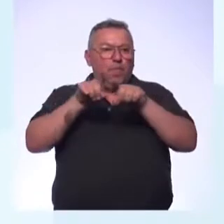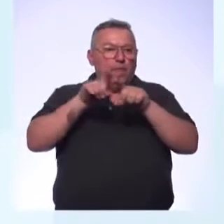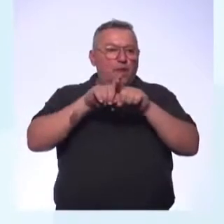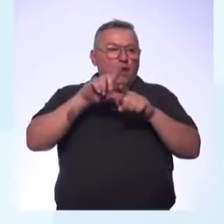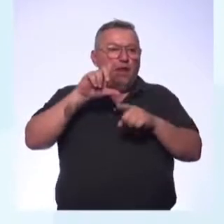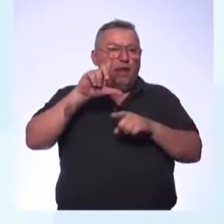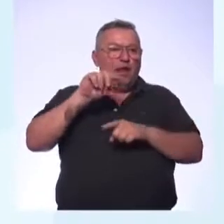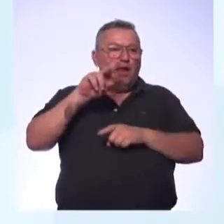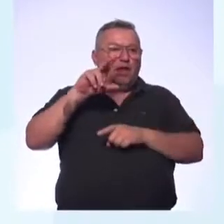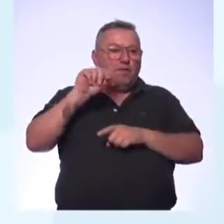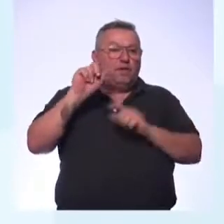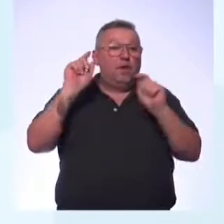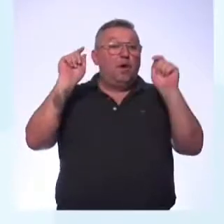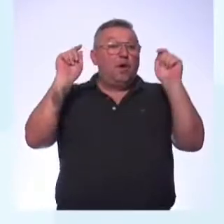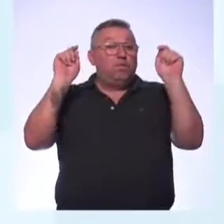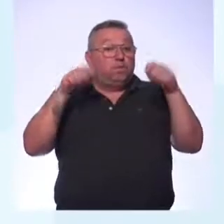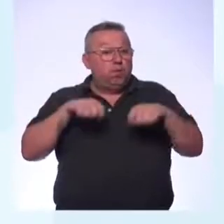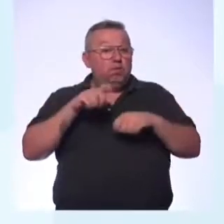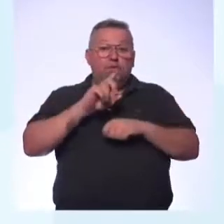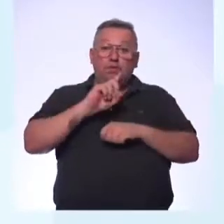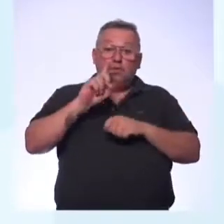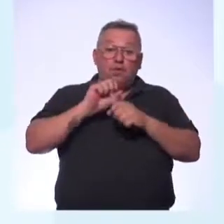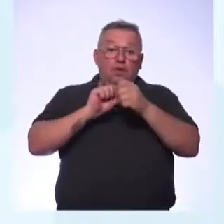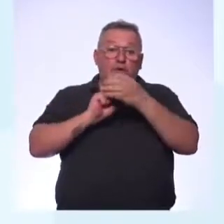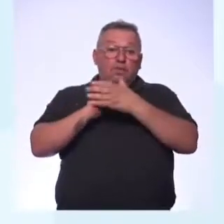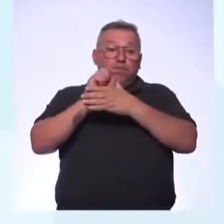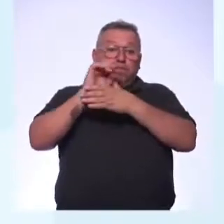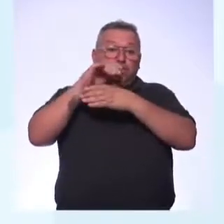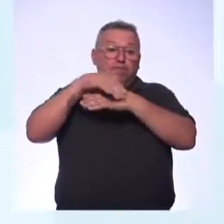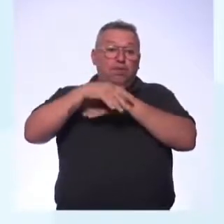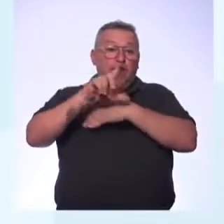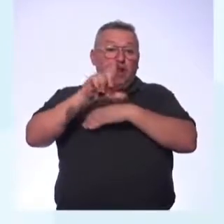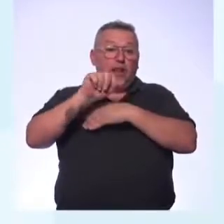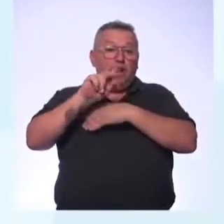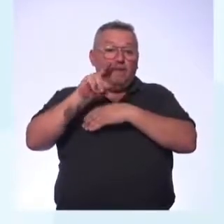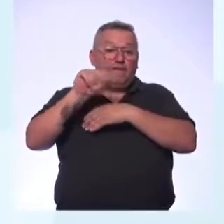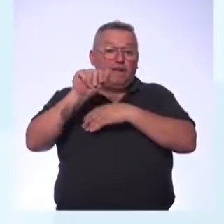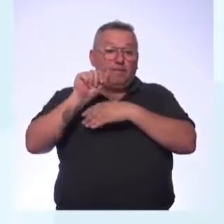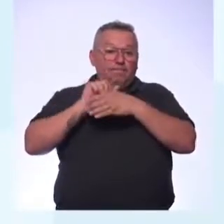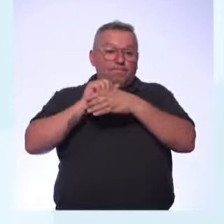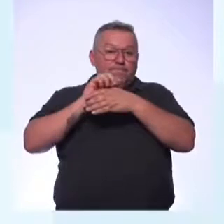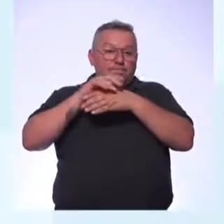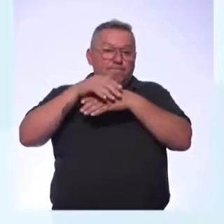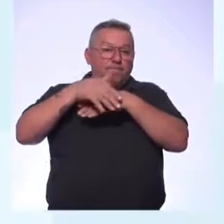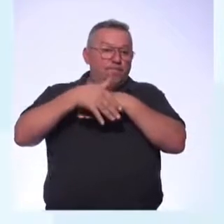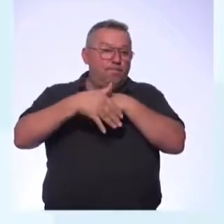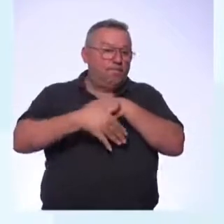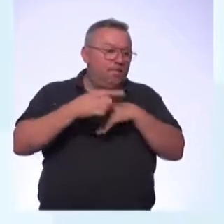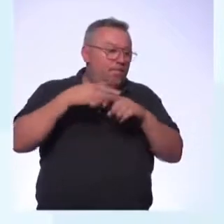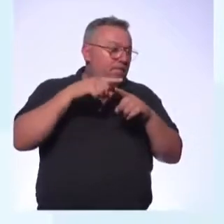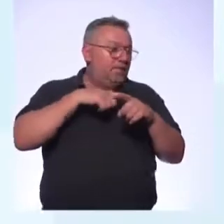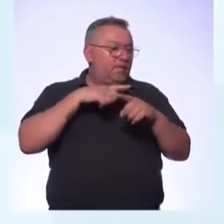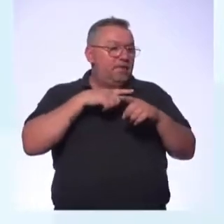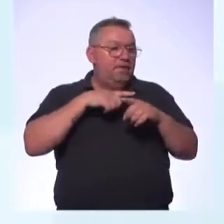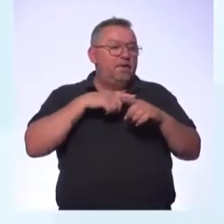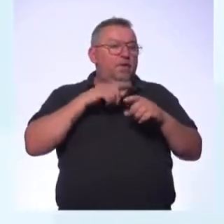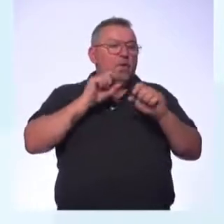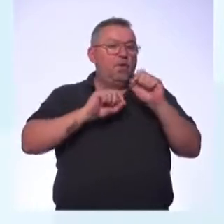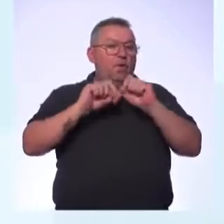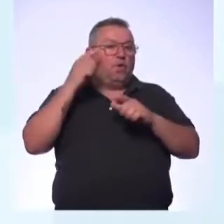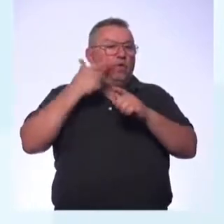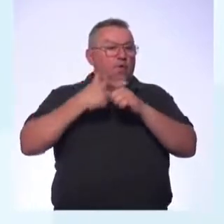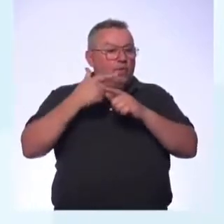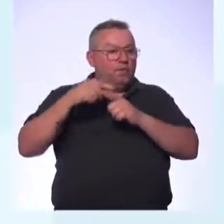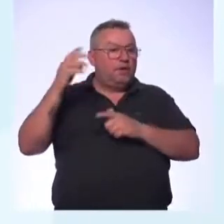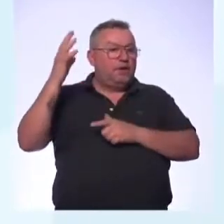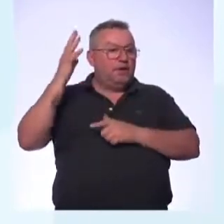lava, ela pode ou não surgir. Tá? A lava vai aparecer se houver uma grande pressão